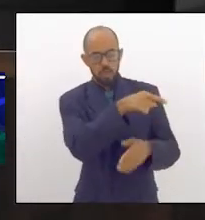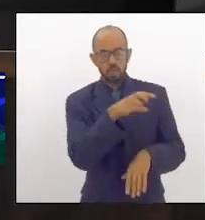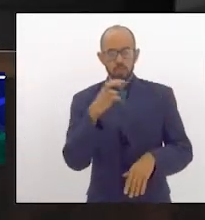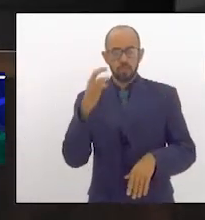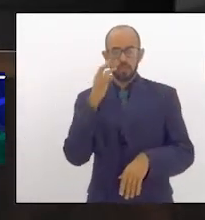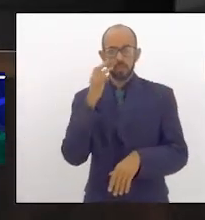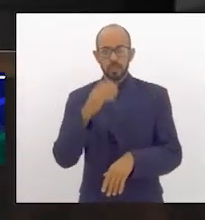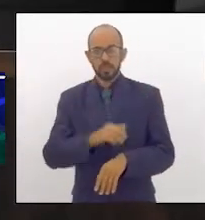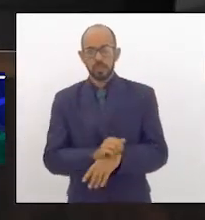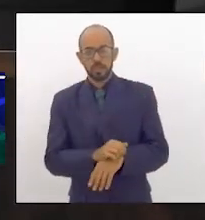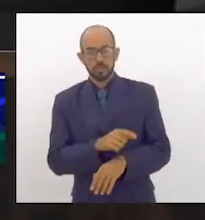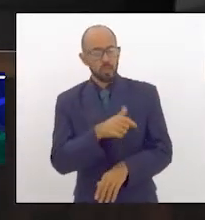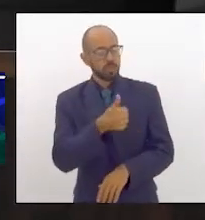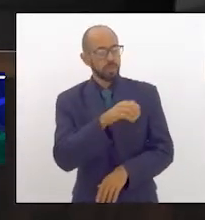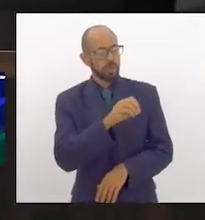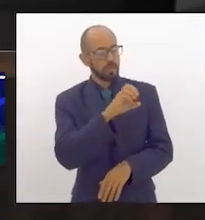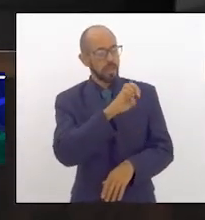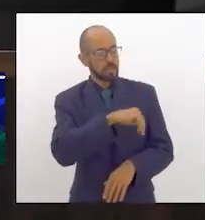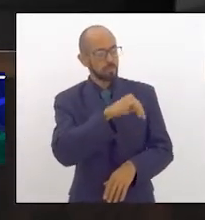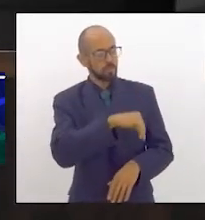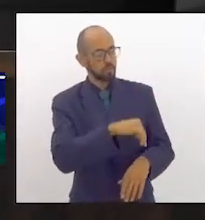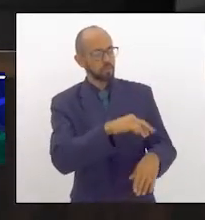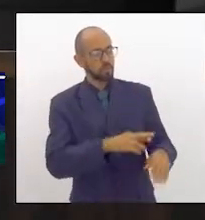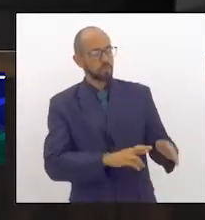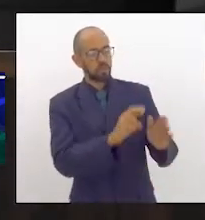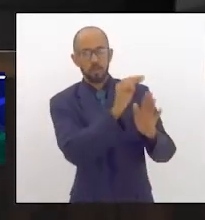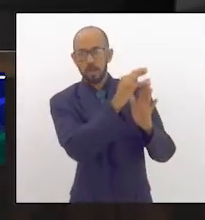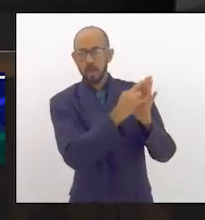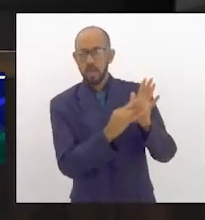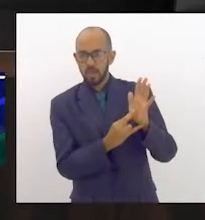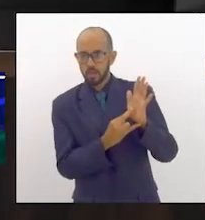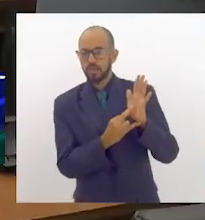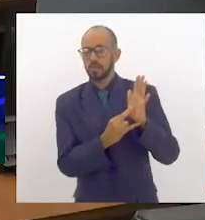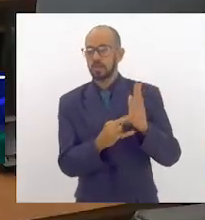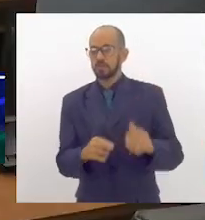Carneiro você nem se esconde 10 minutos no tempo regimental